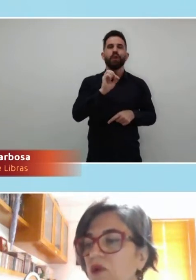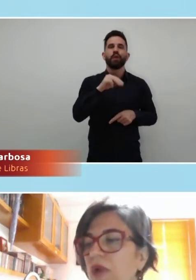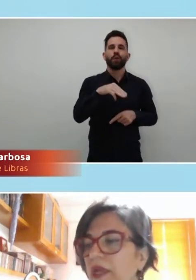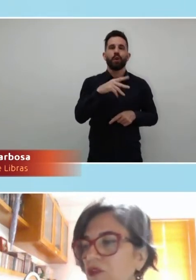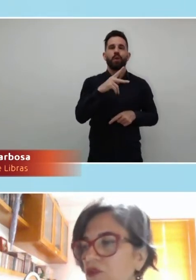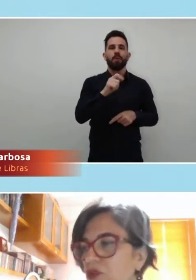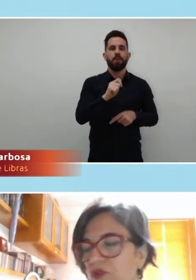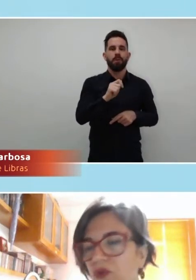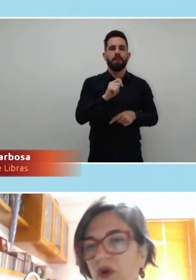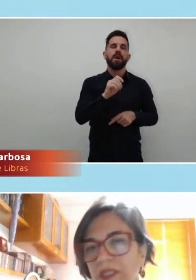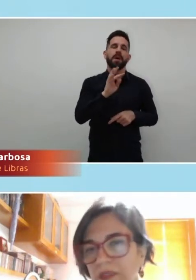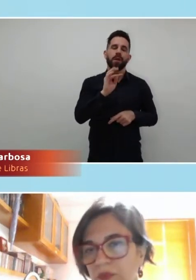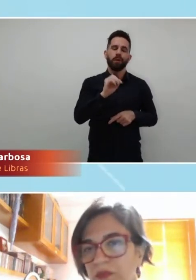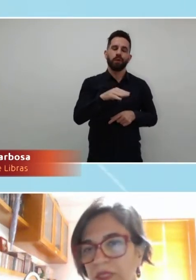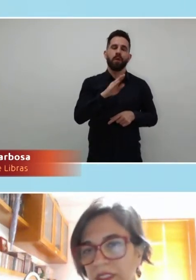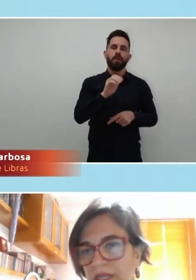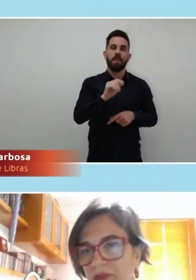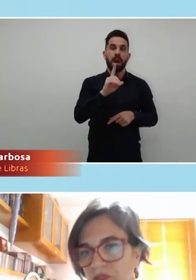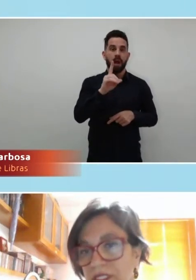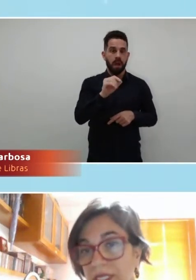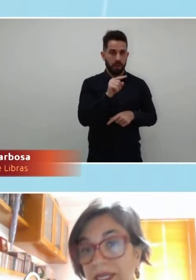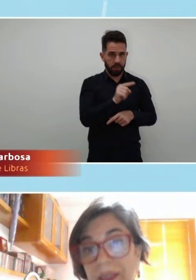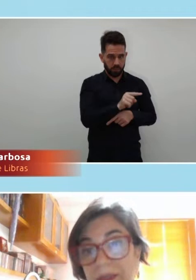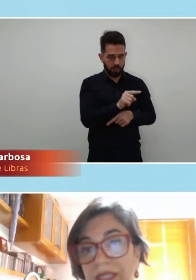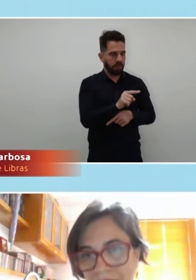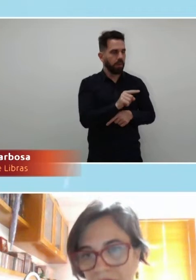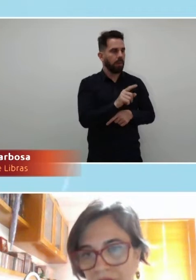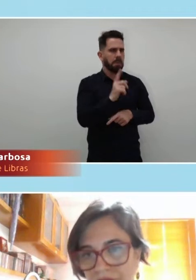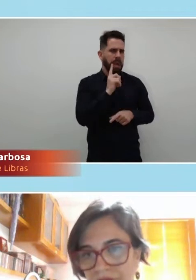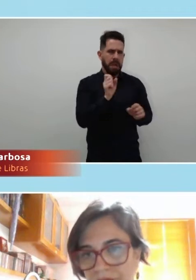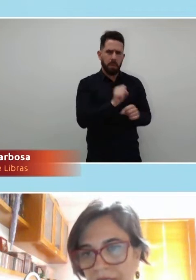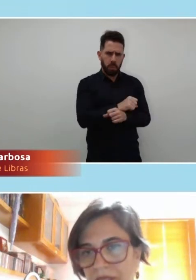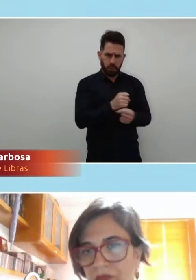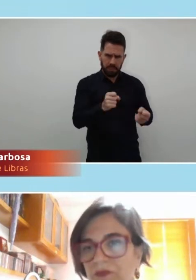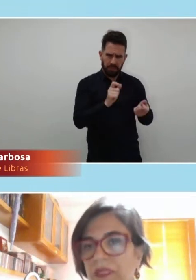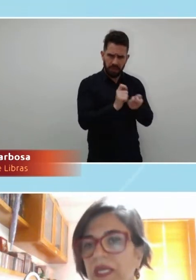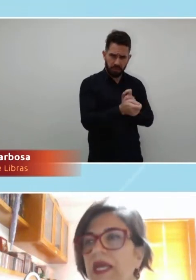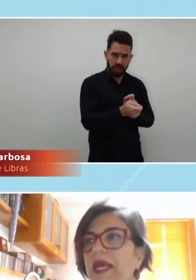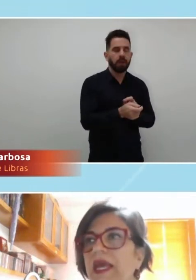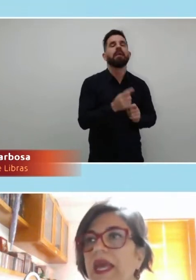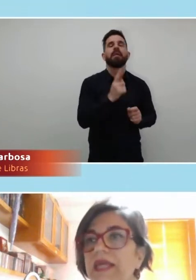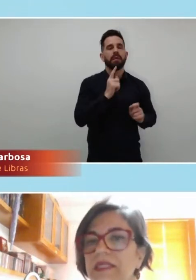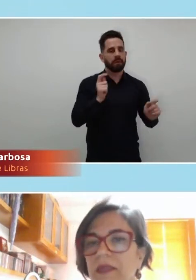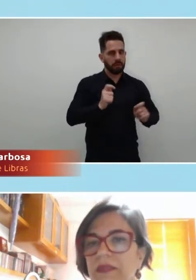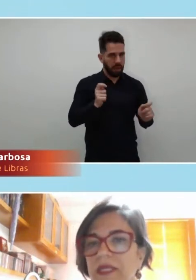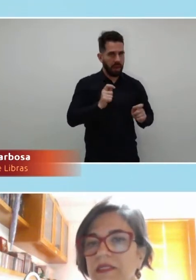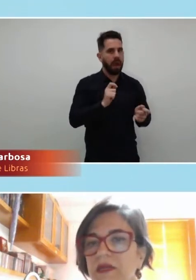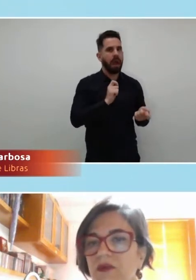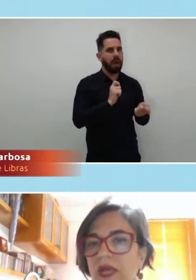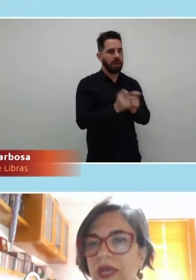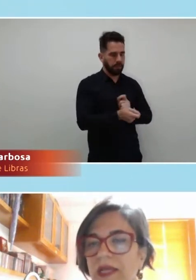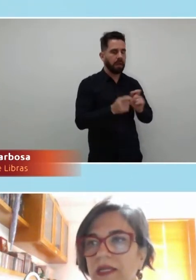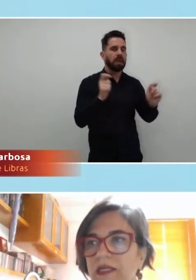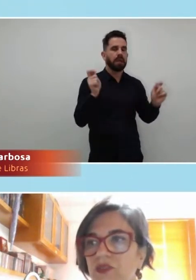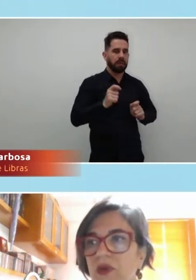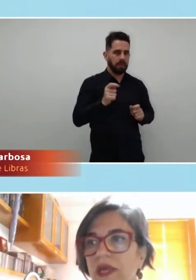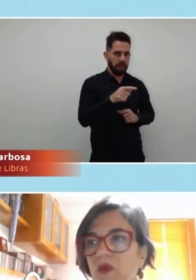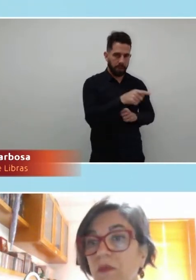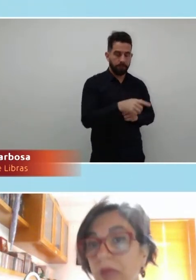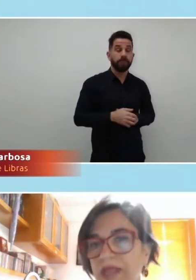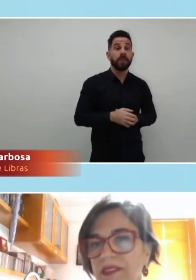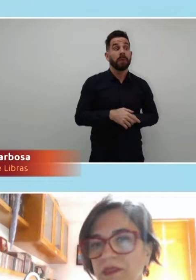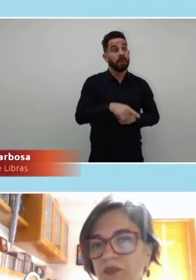não é isso que o torna impossibilitado de ser adaptado, certo? Essa adaptação, ela só